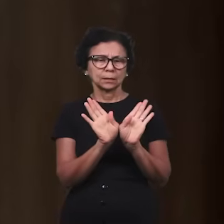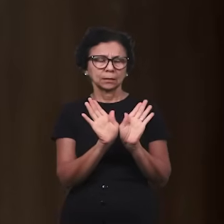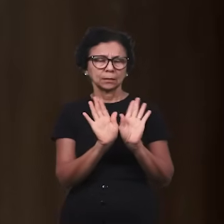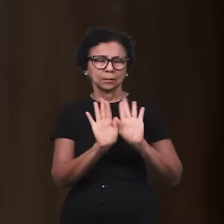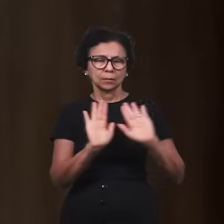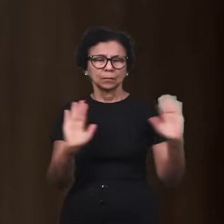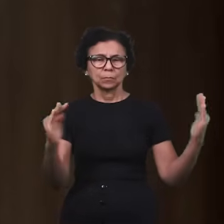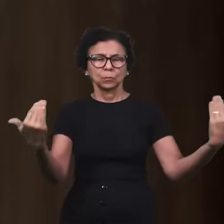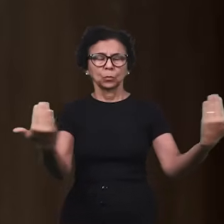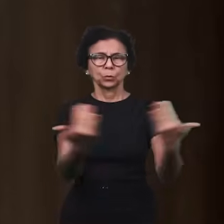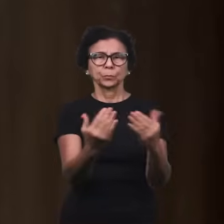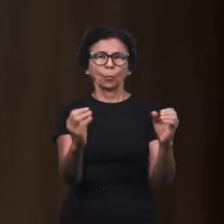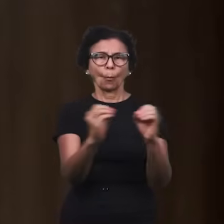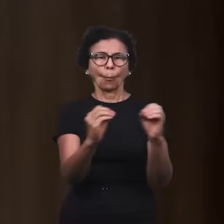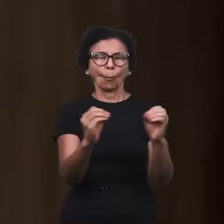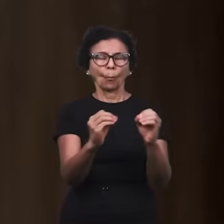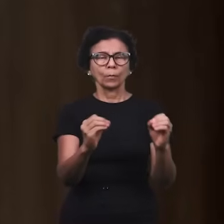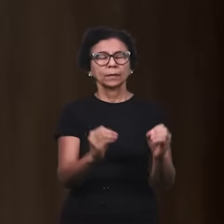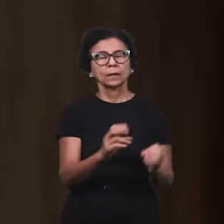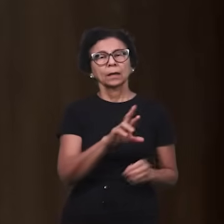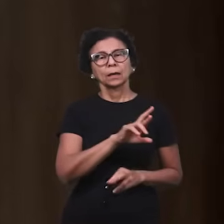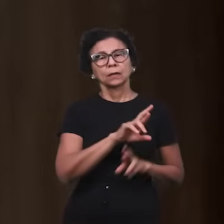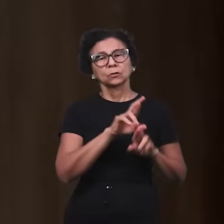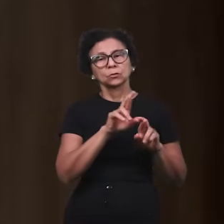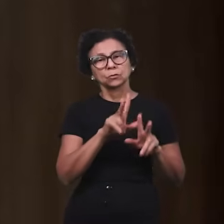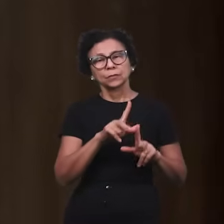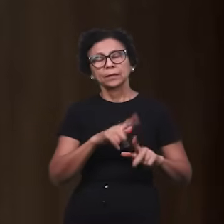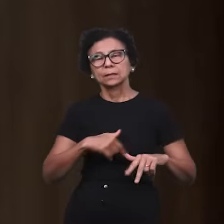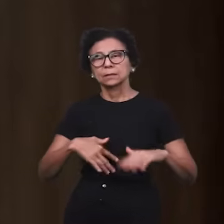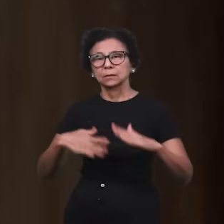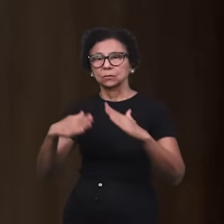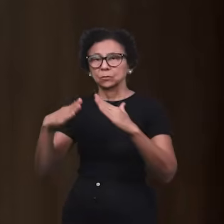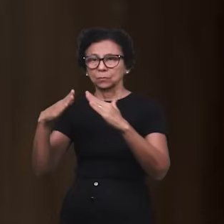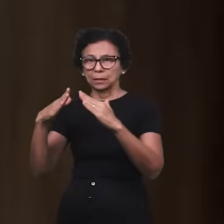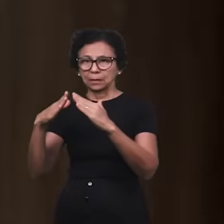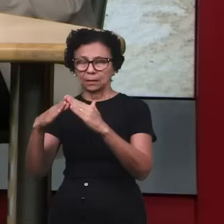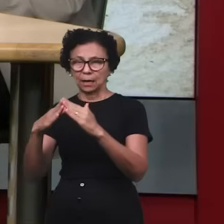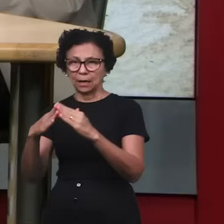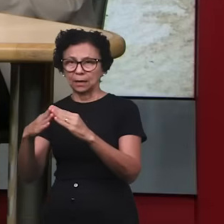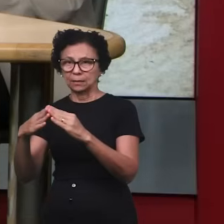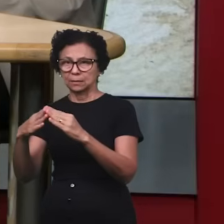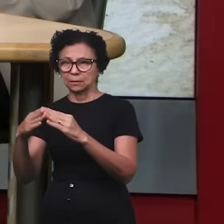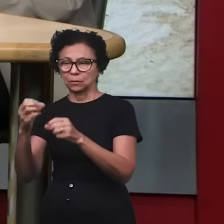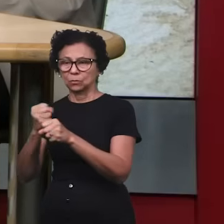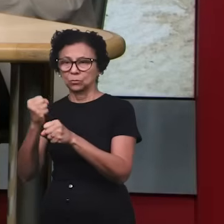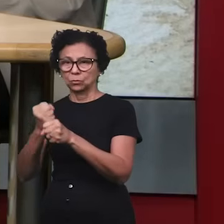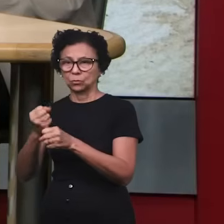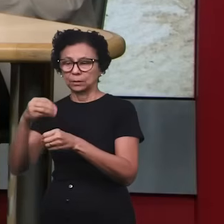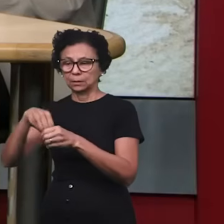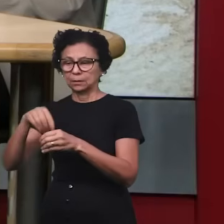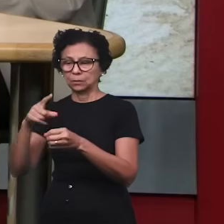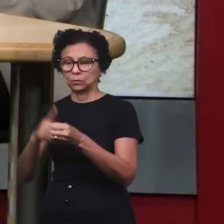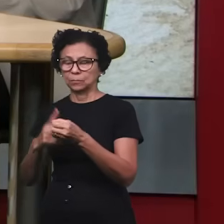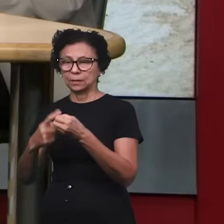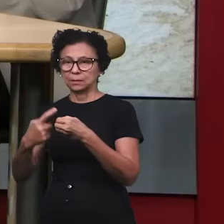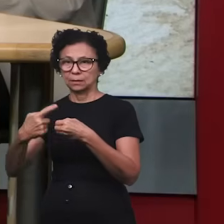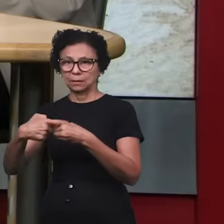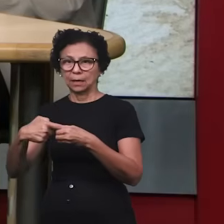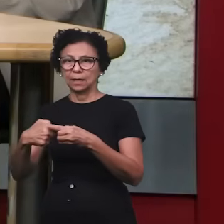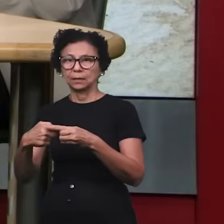para uma casa que era construída em uma cidade morada. Não era isso, Guilherme? Exatamente. Havia diferença